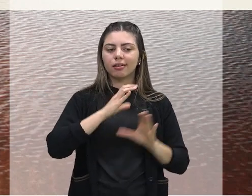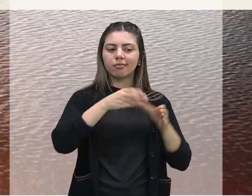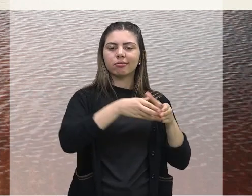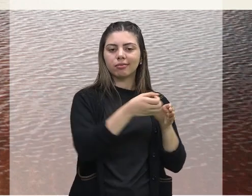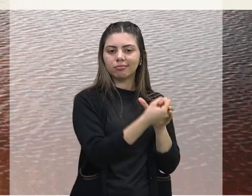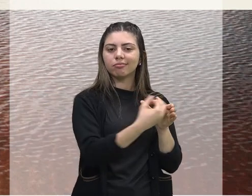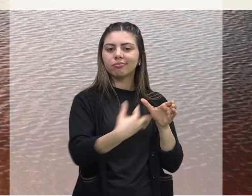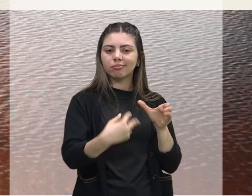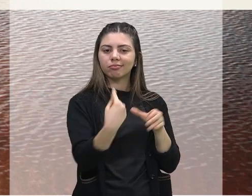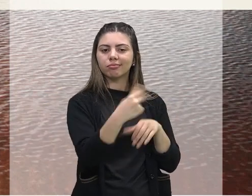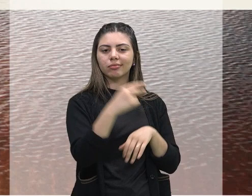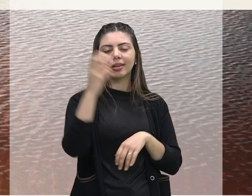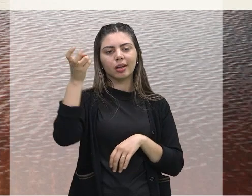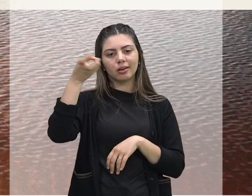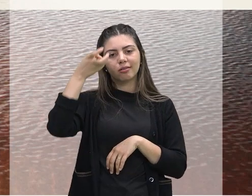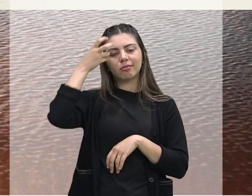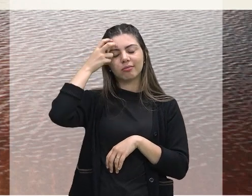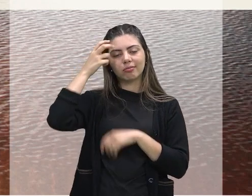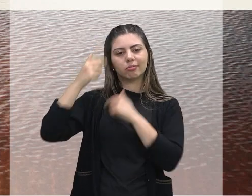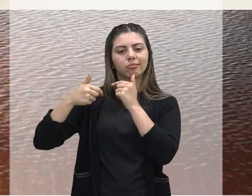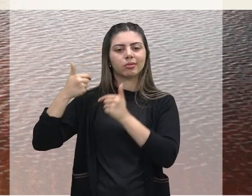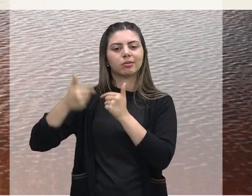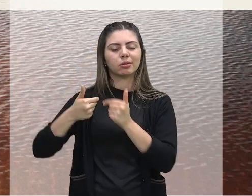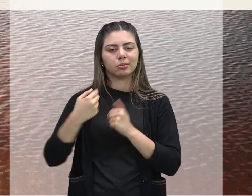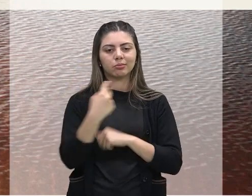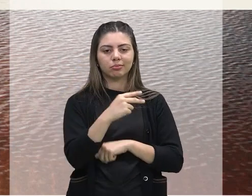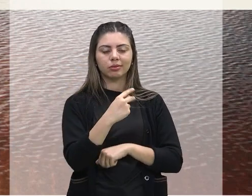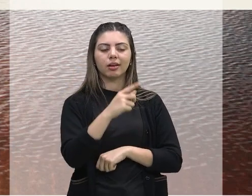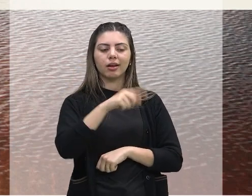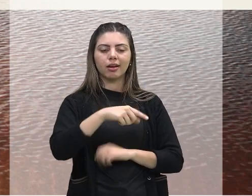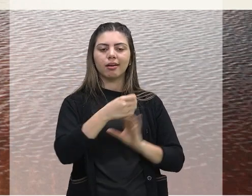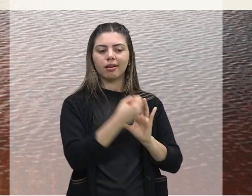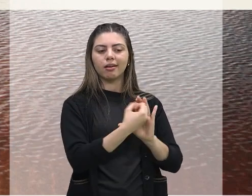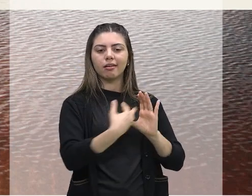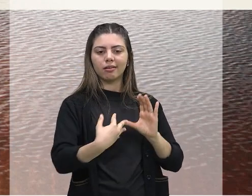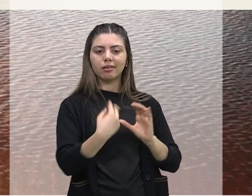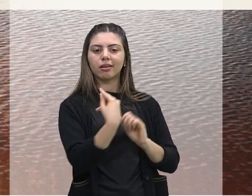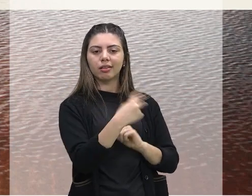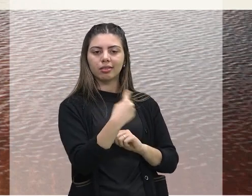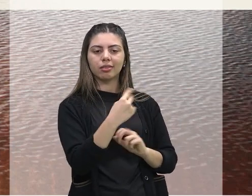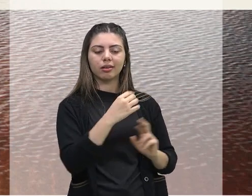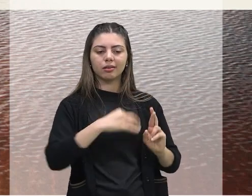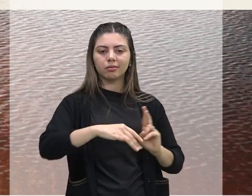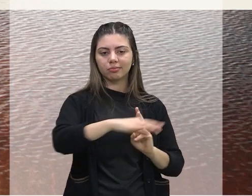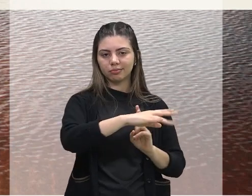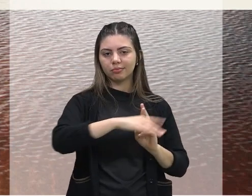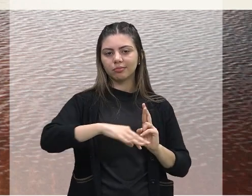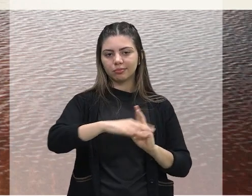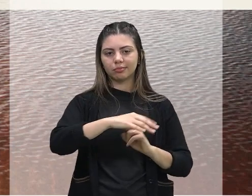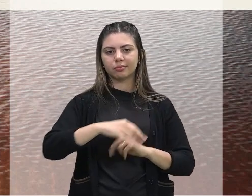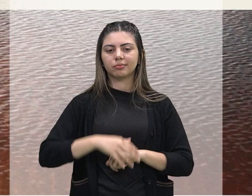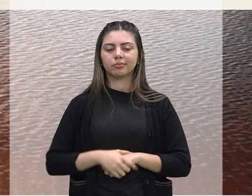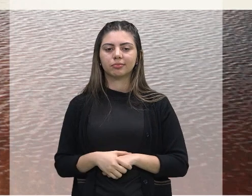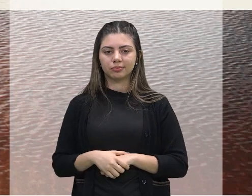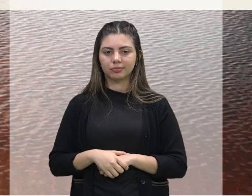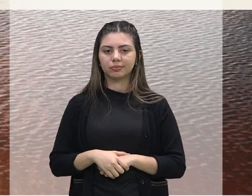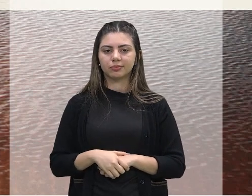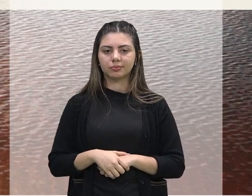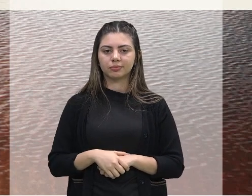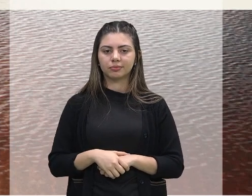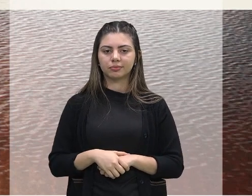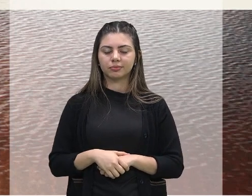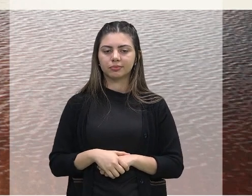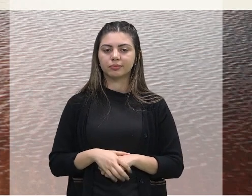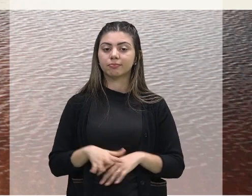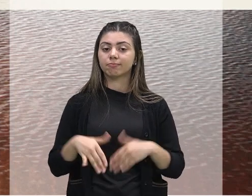conhecimentos tradicionais, né, que fazem parte dessa característica própria do mundo do ribeirinho. Então,